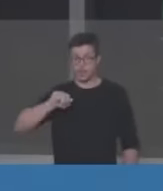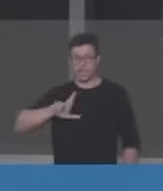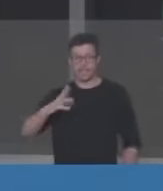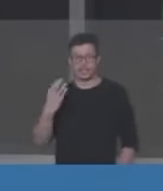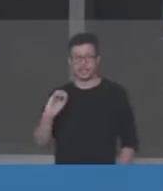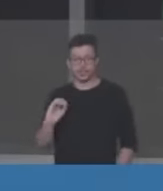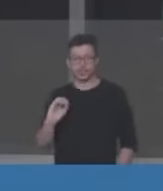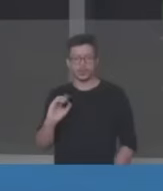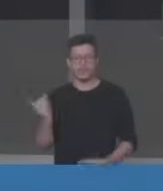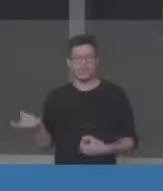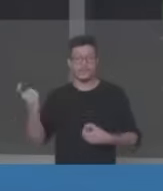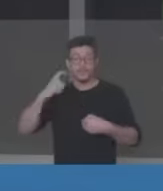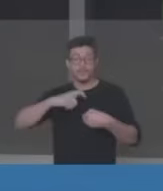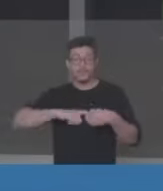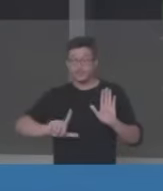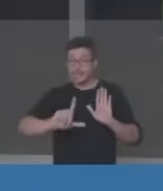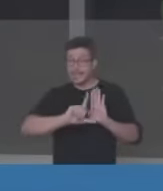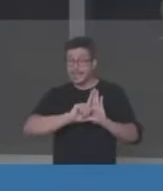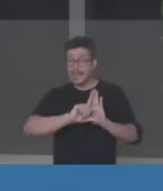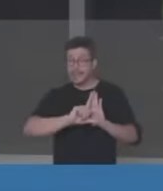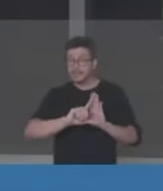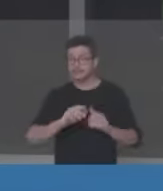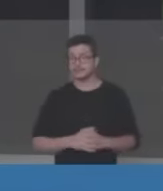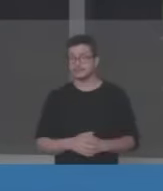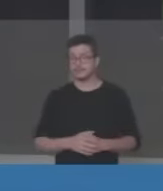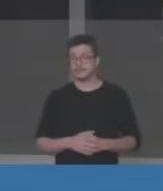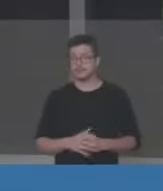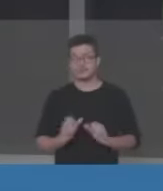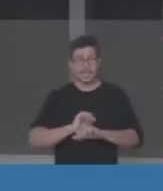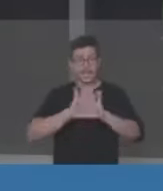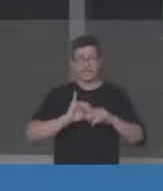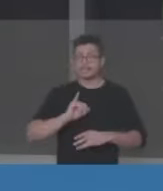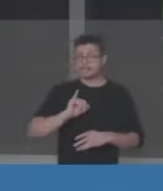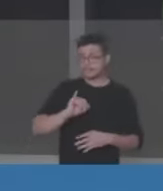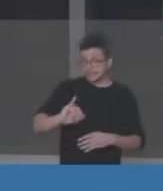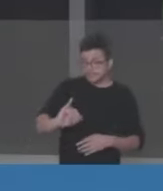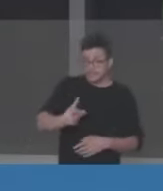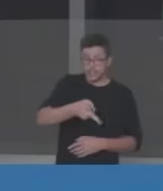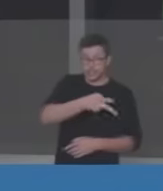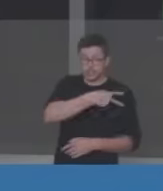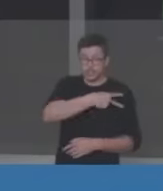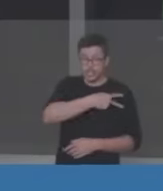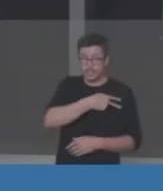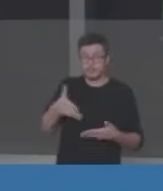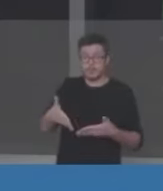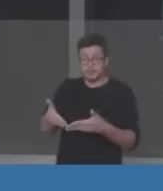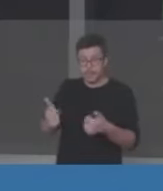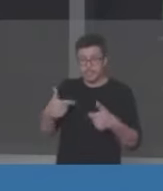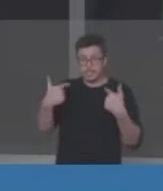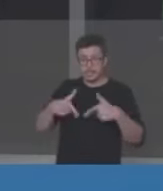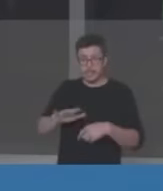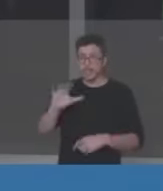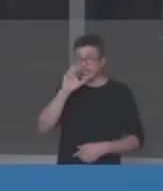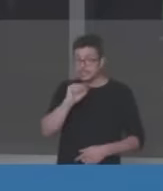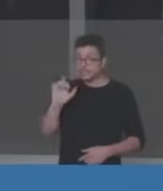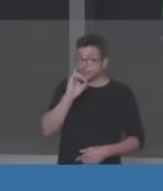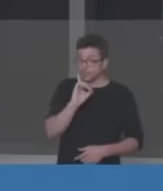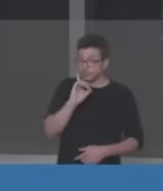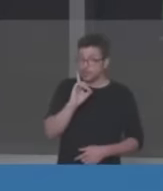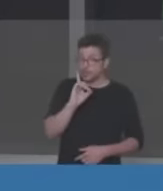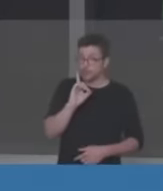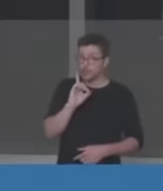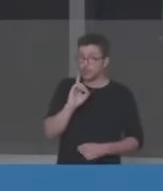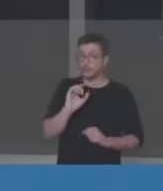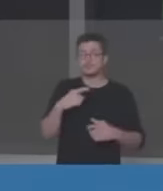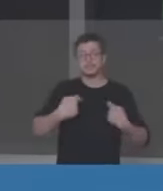lei. E a lei é clara. Se o trabalhador convidar um patrão convidar um operário para trabalhar no dia do feriado, vai passar